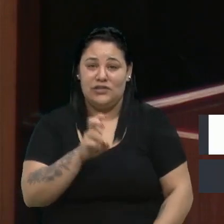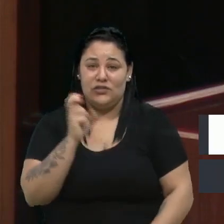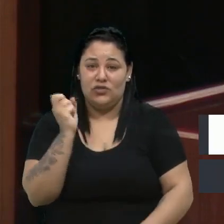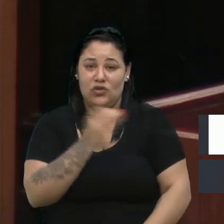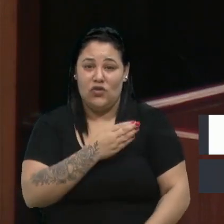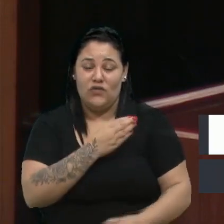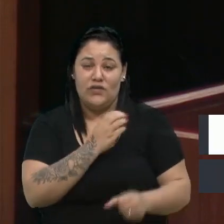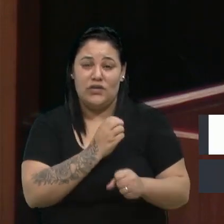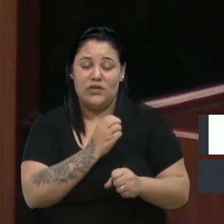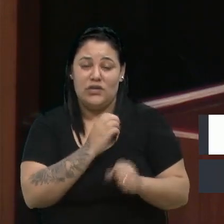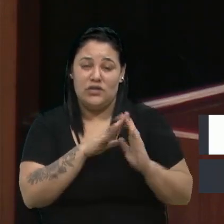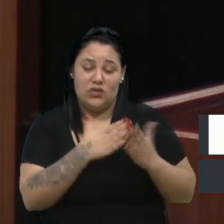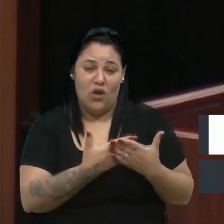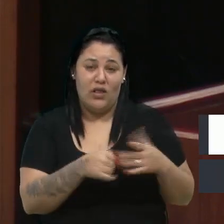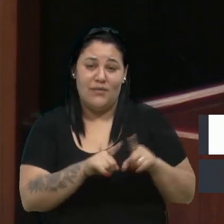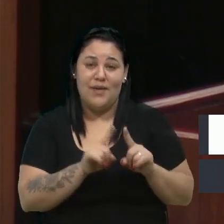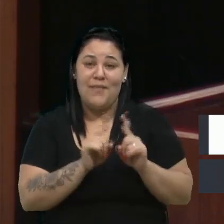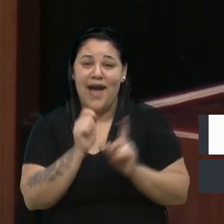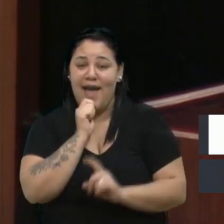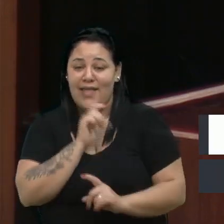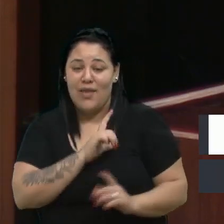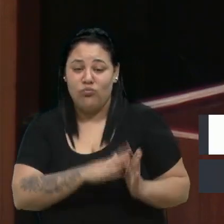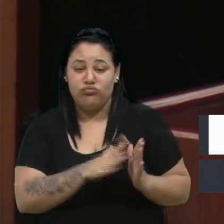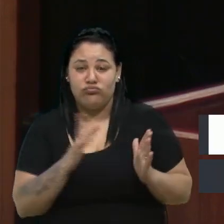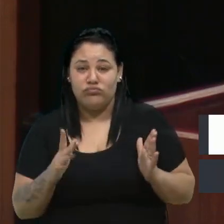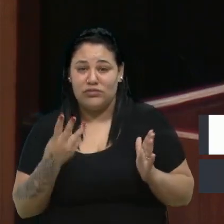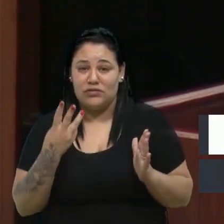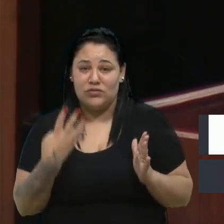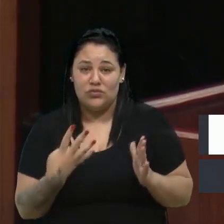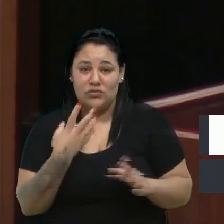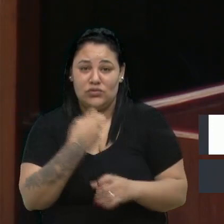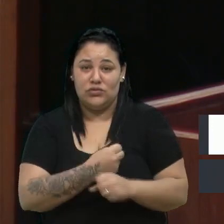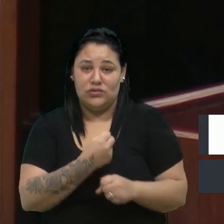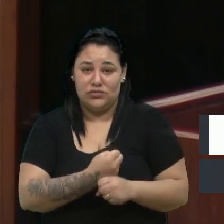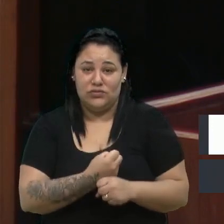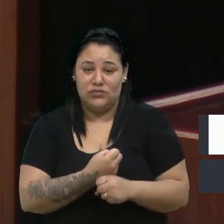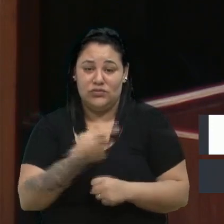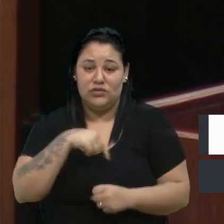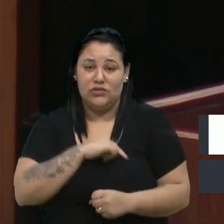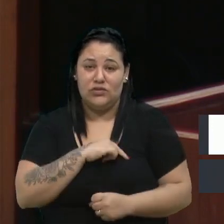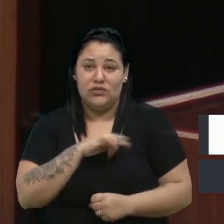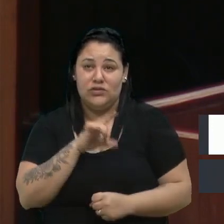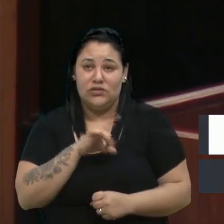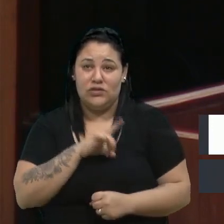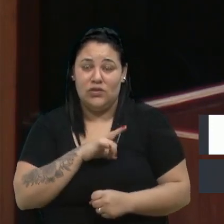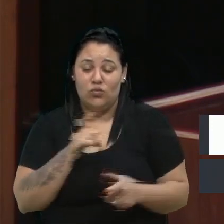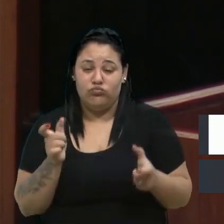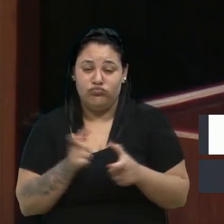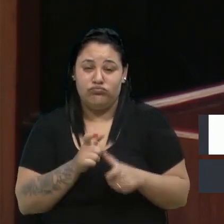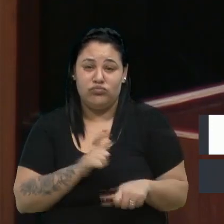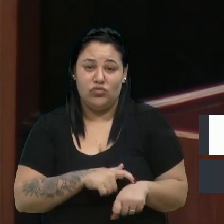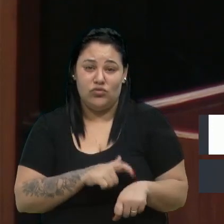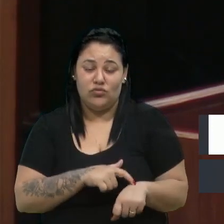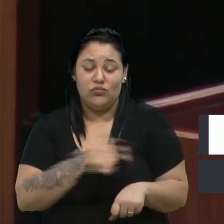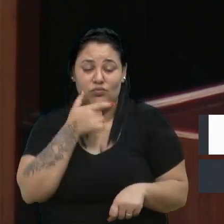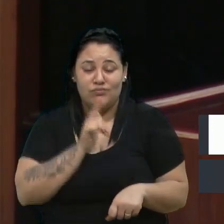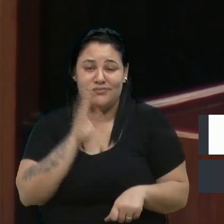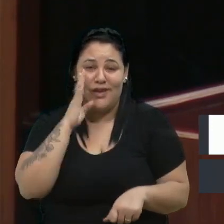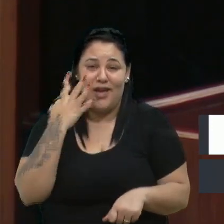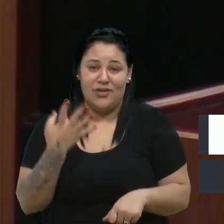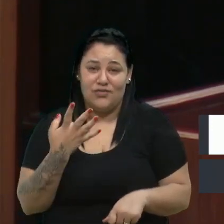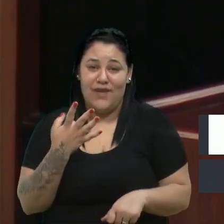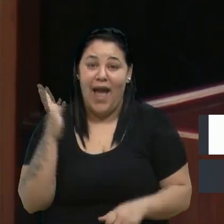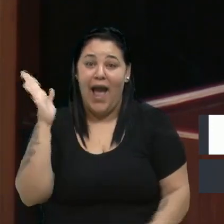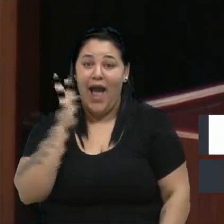essas ainda têm um prazo de 3, 4 anos. Para nós ter um prazo mais curto e poder resolver a curto